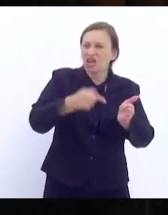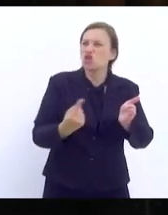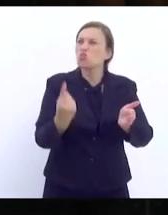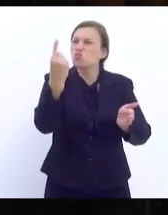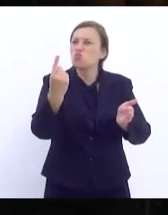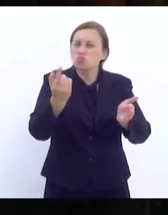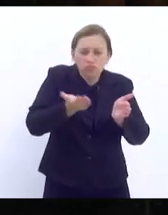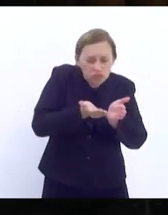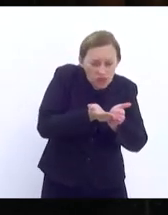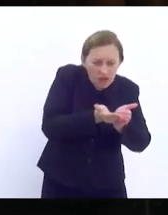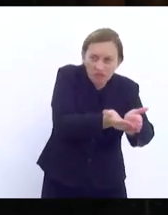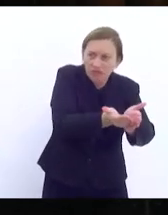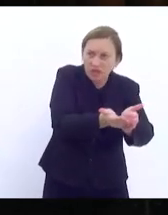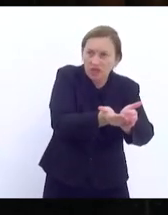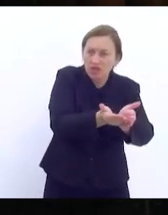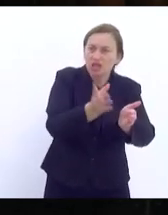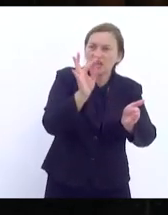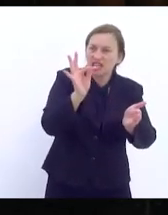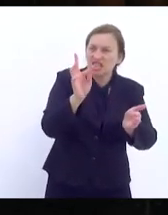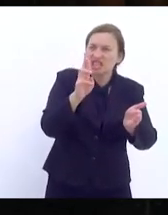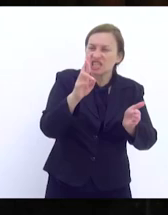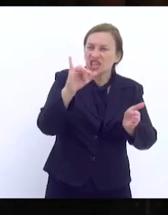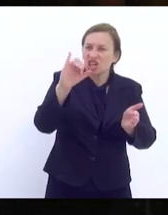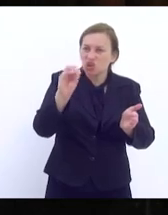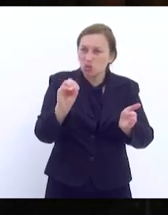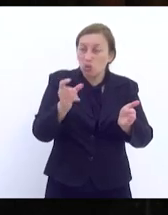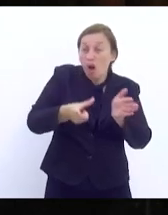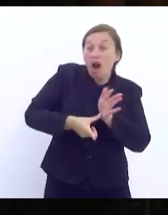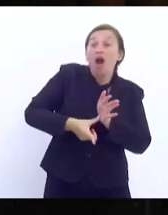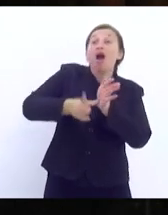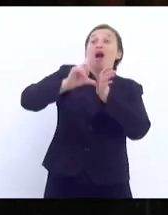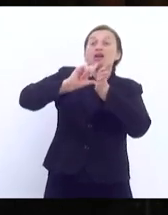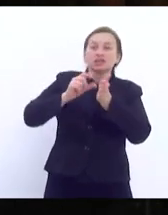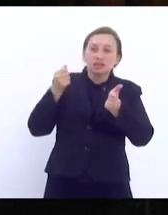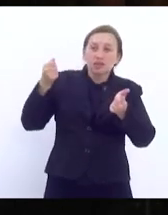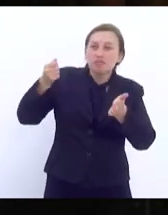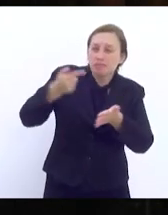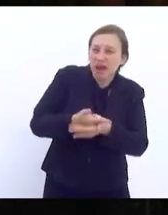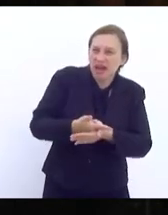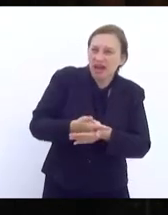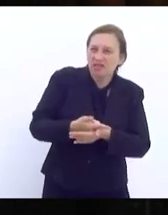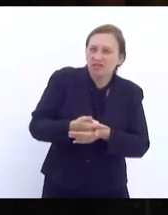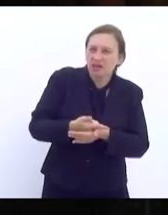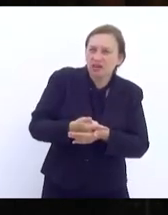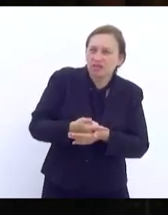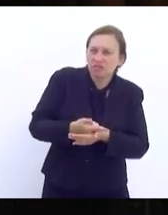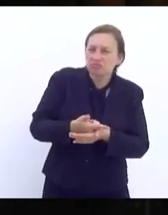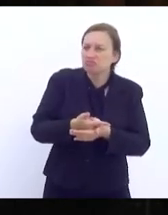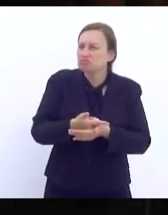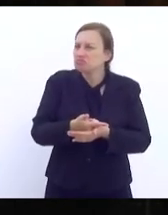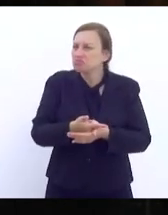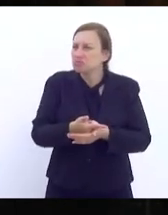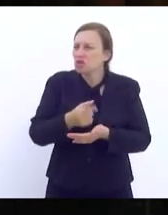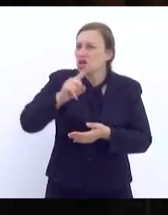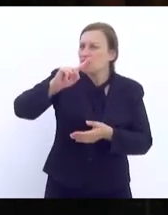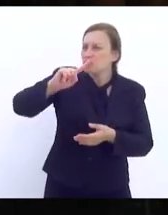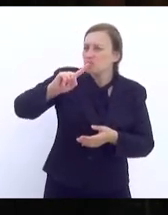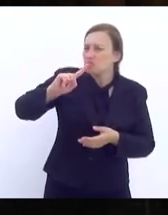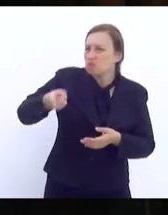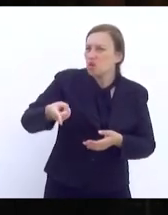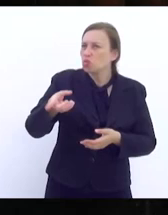de trigo de carga granel antes se pagava cerca de mil